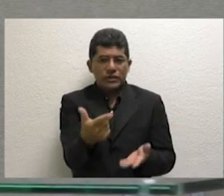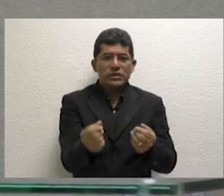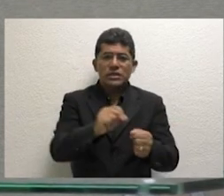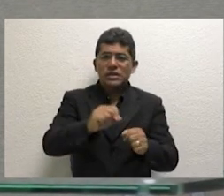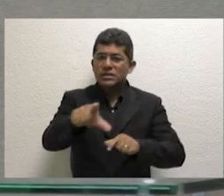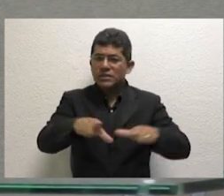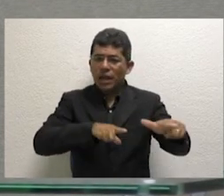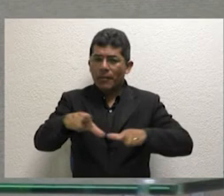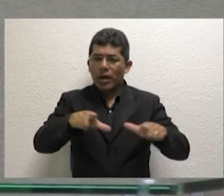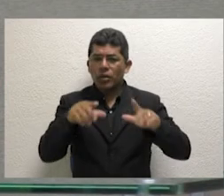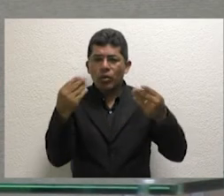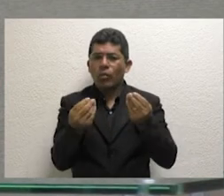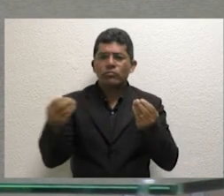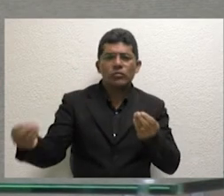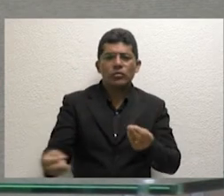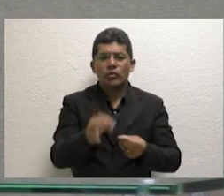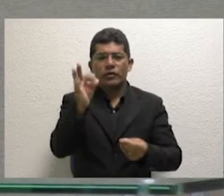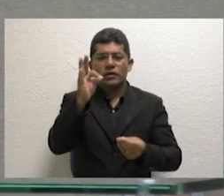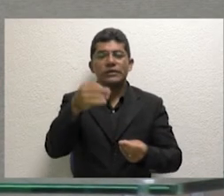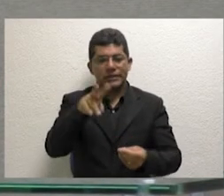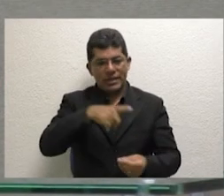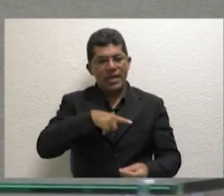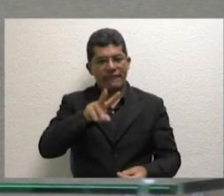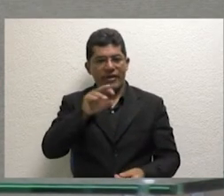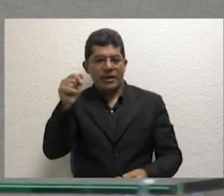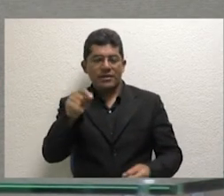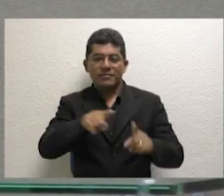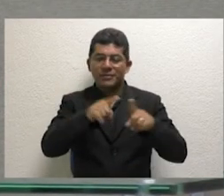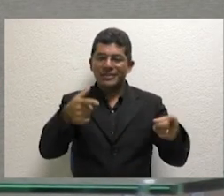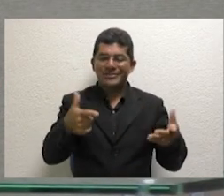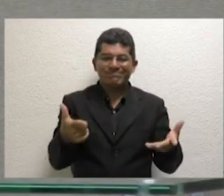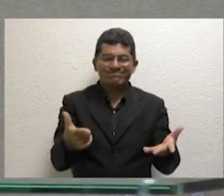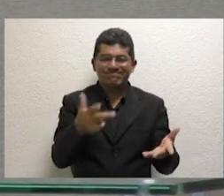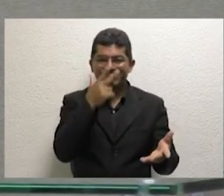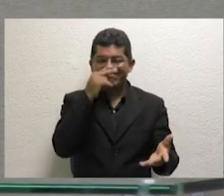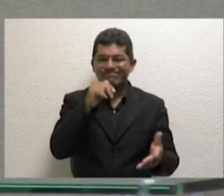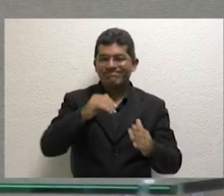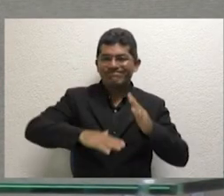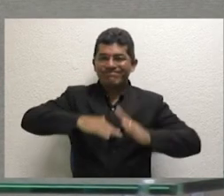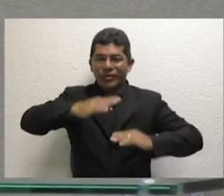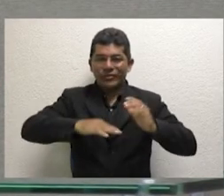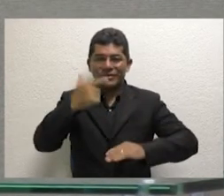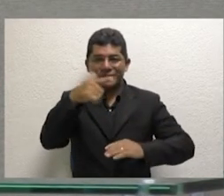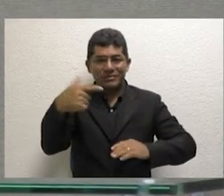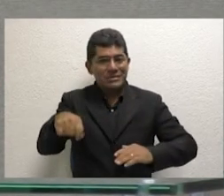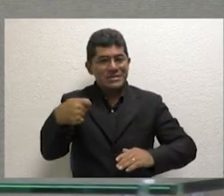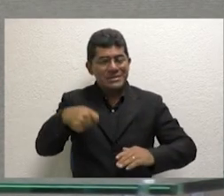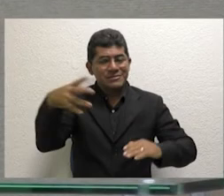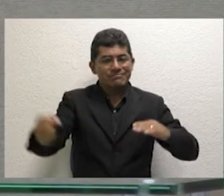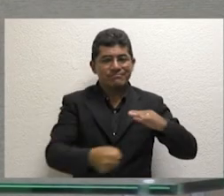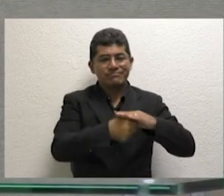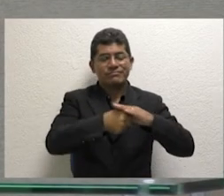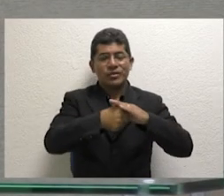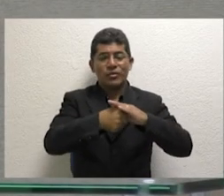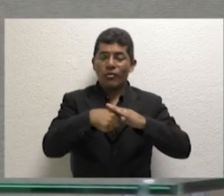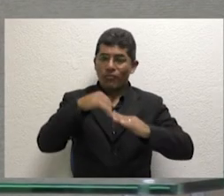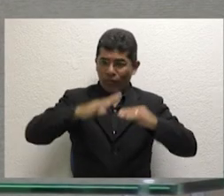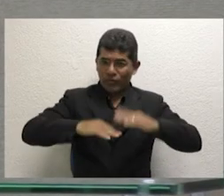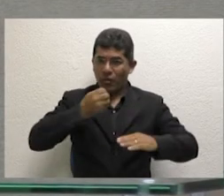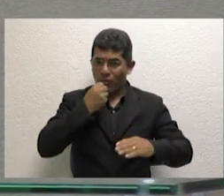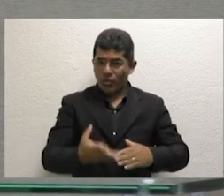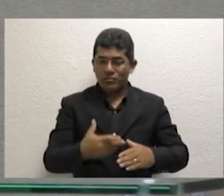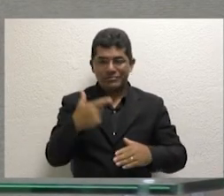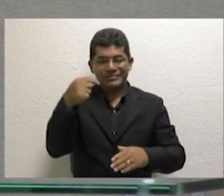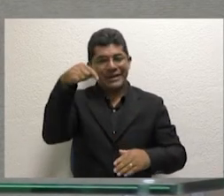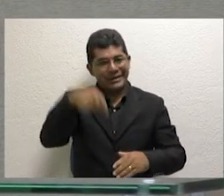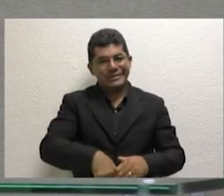você encontra vagas mas são vagas que exigem qualificação e a nossa mão